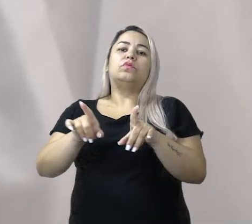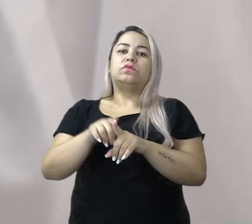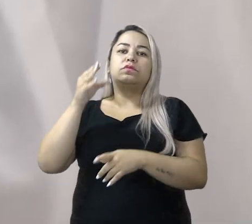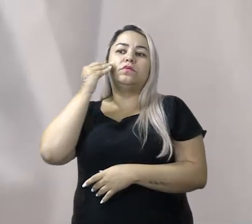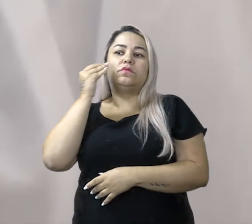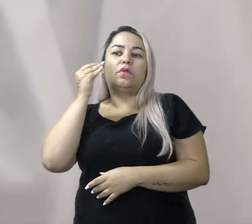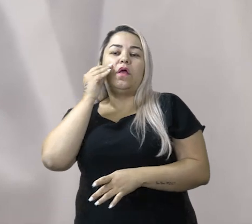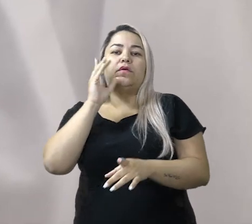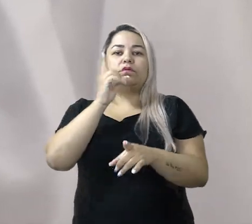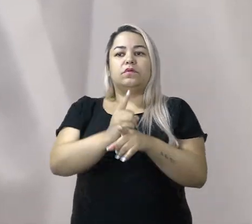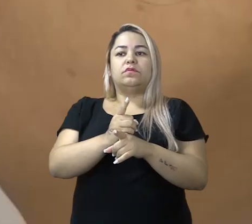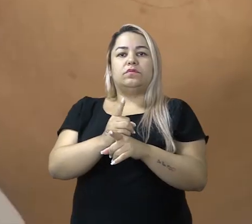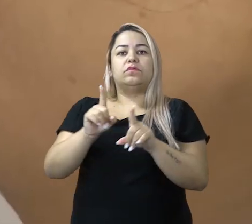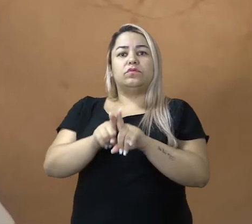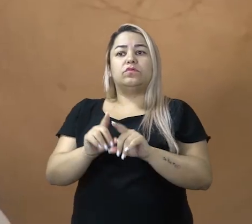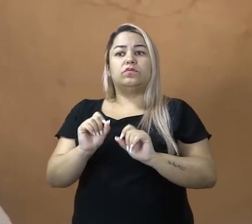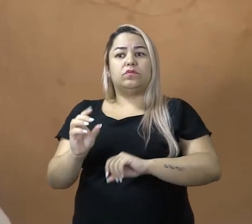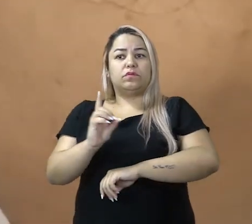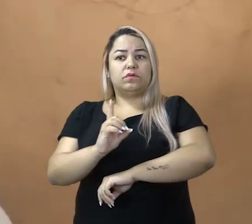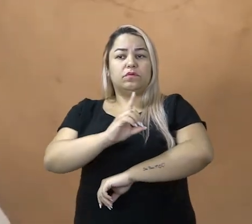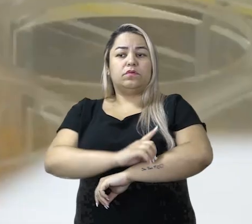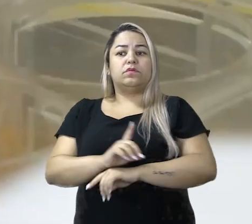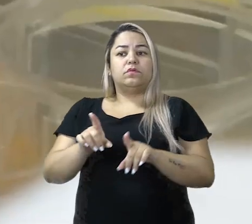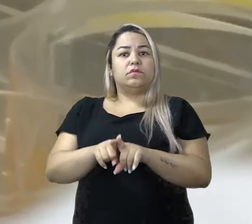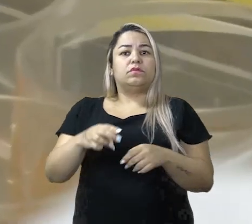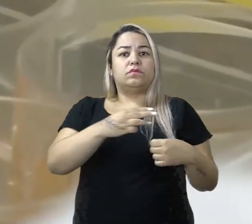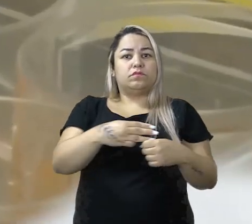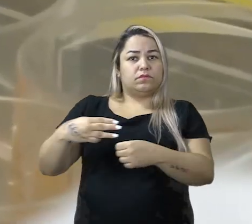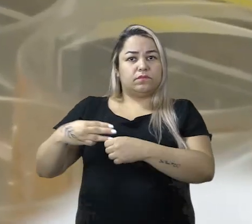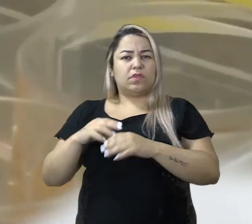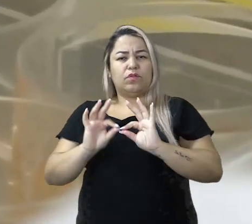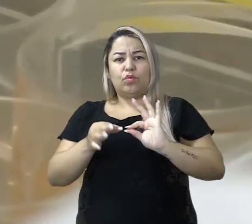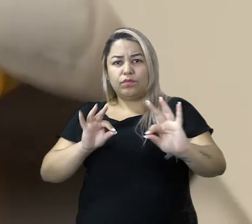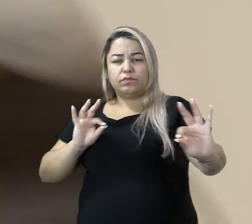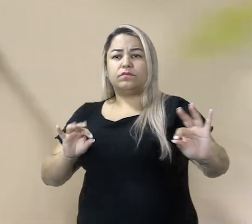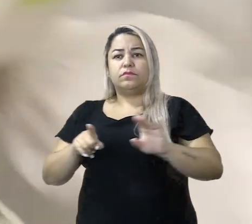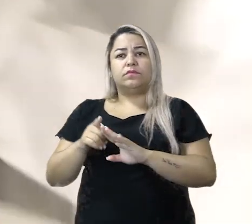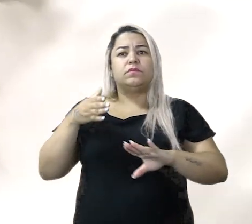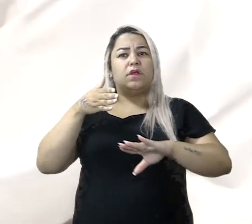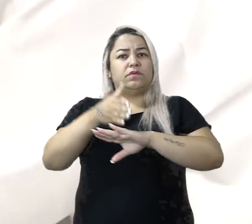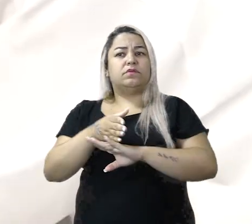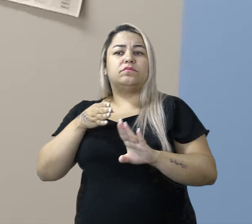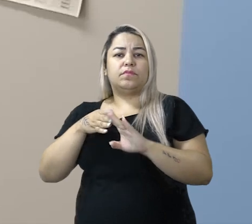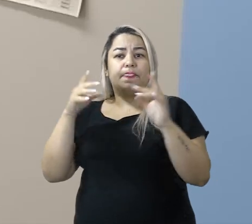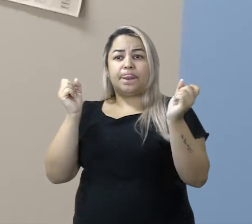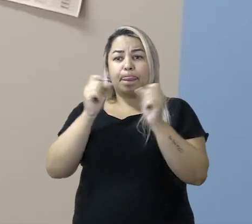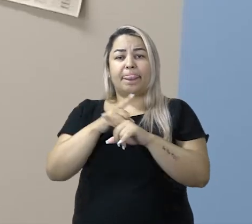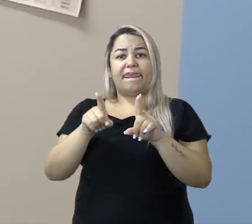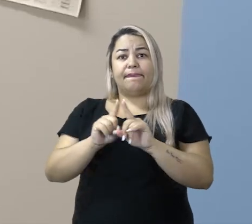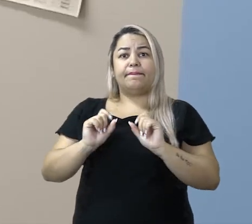distribuição dos testes rápidos vai ampliar a identificação precoce dos casos, especialmente em municípios distantes e com